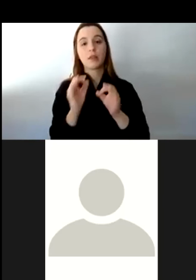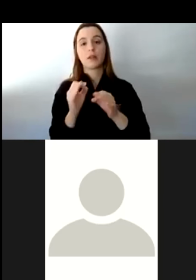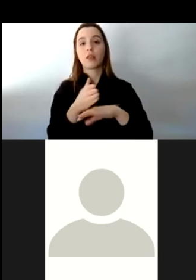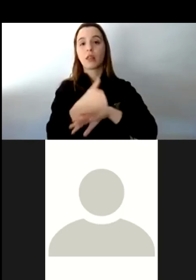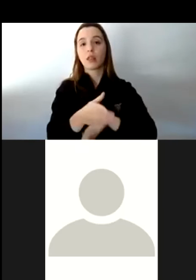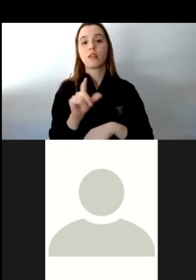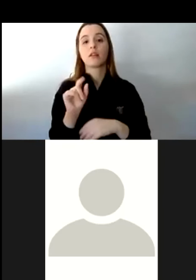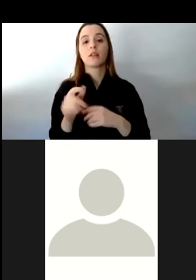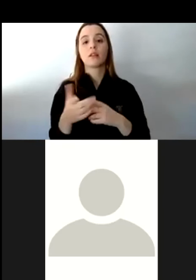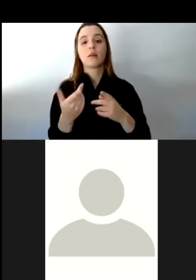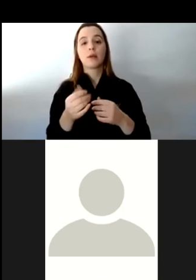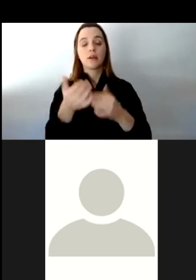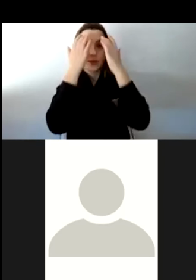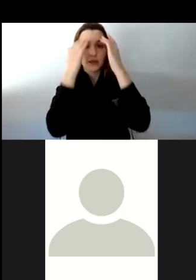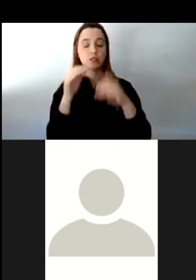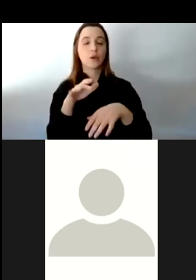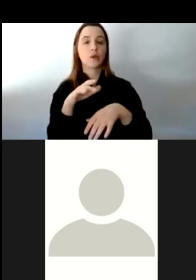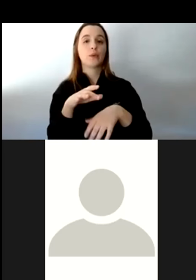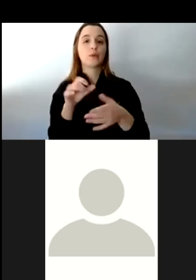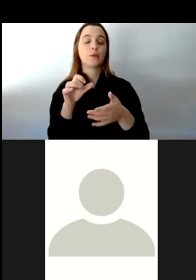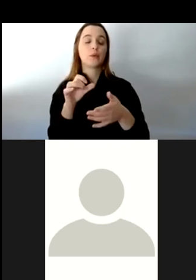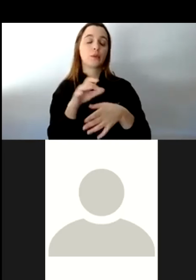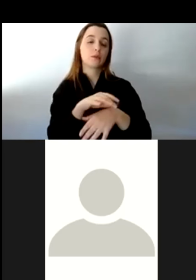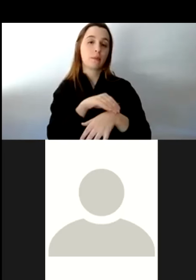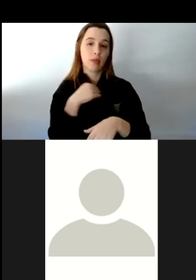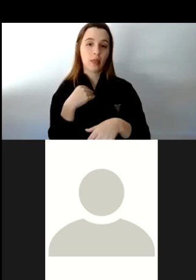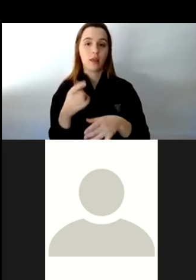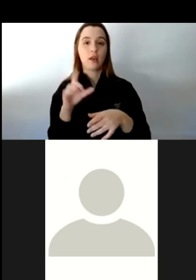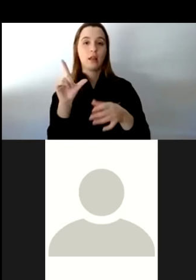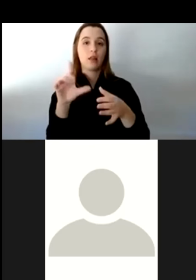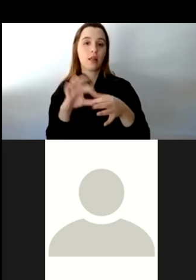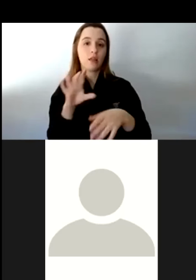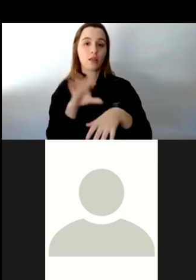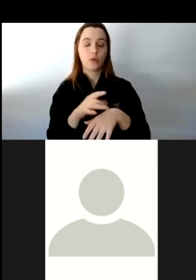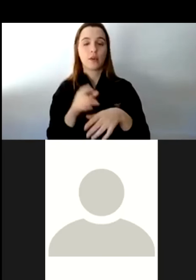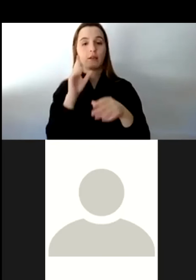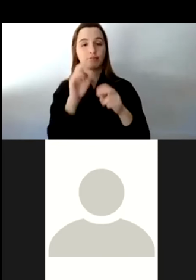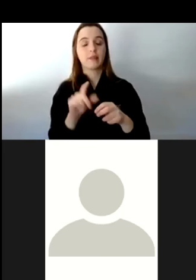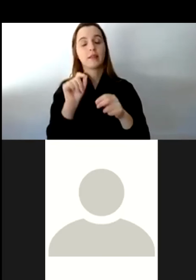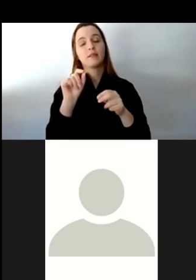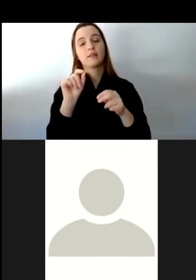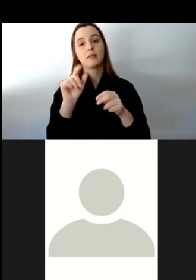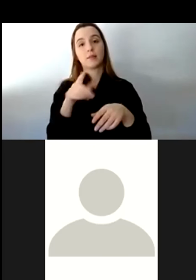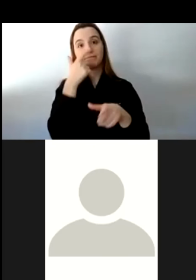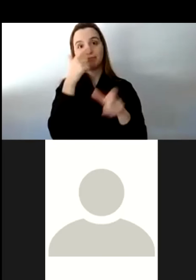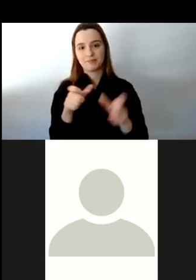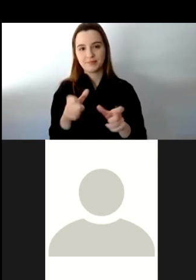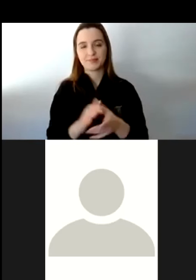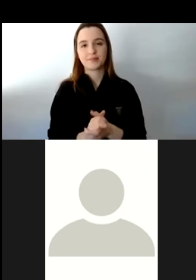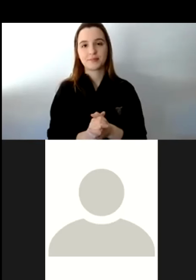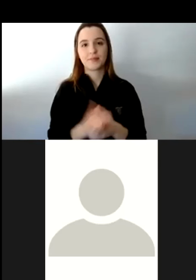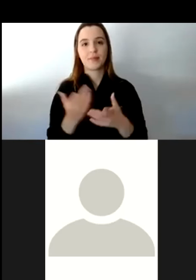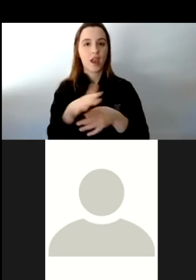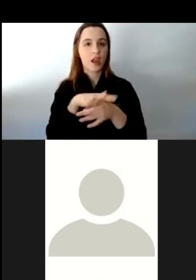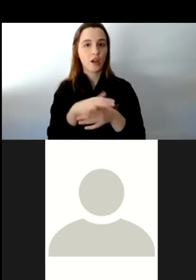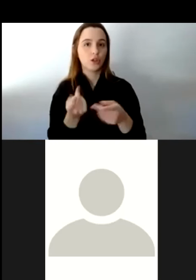acesso à informação clínica e epidemiológica, investigação e inclusão social e cidadania. Na área